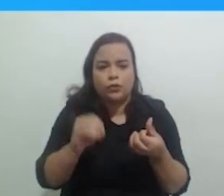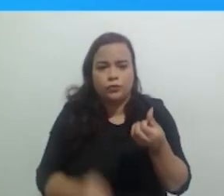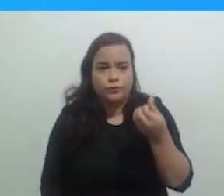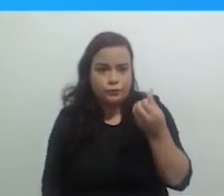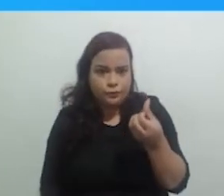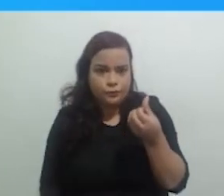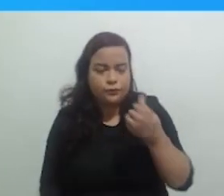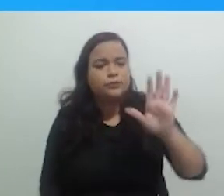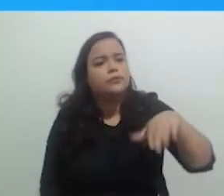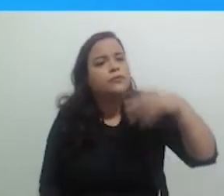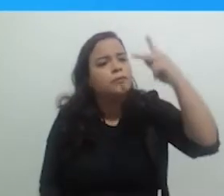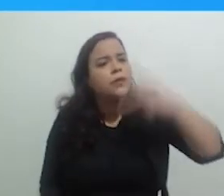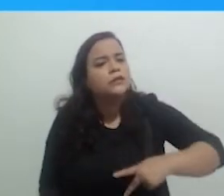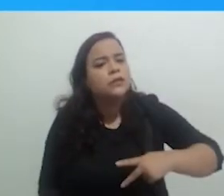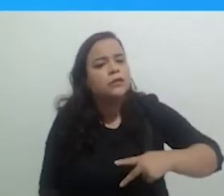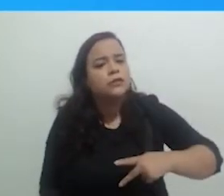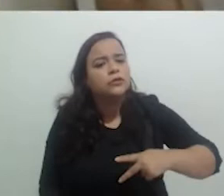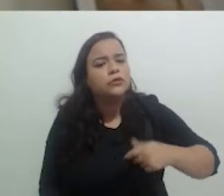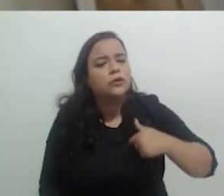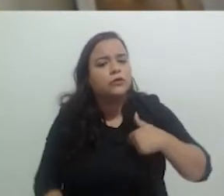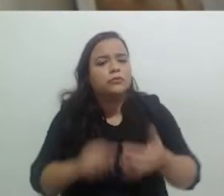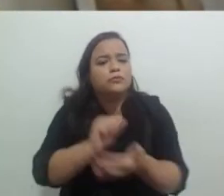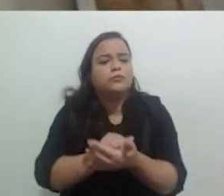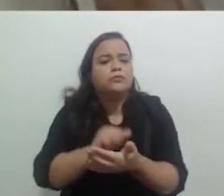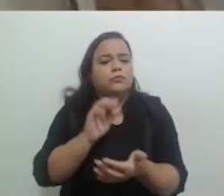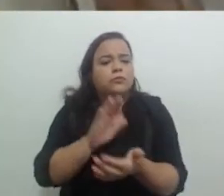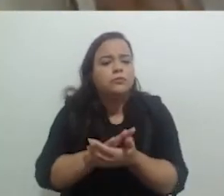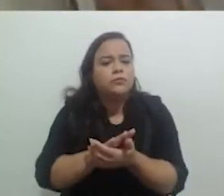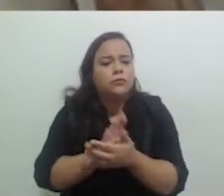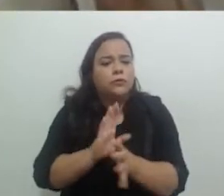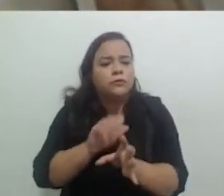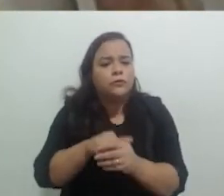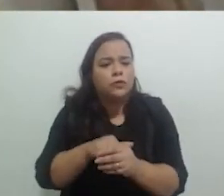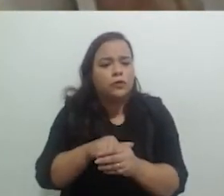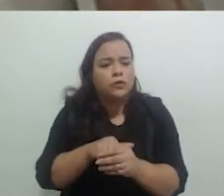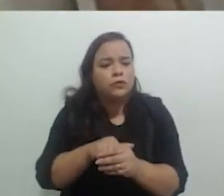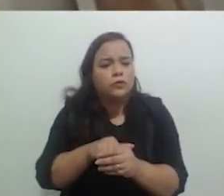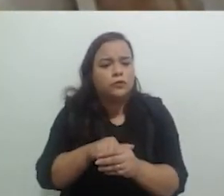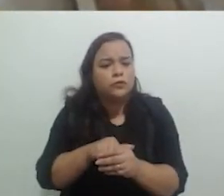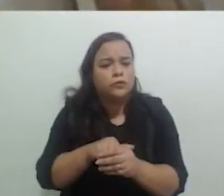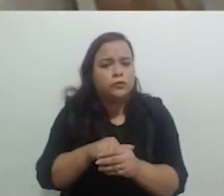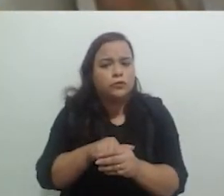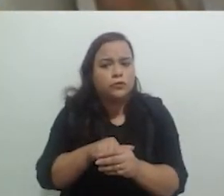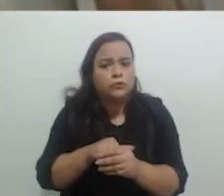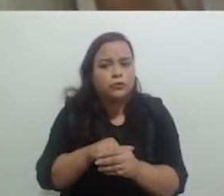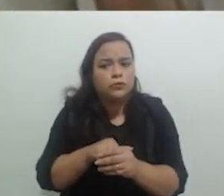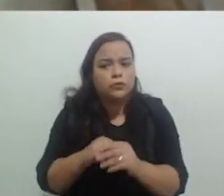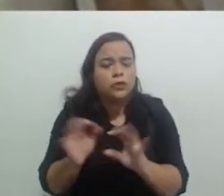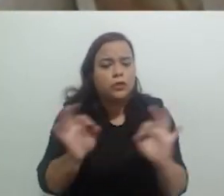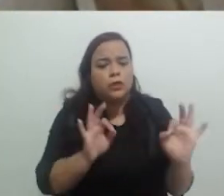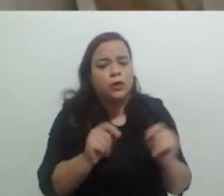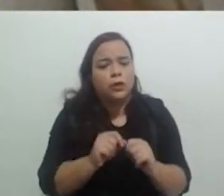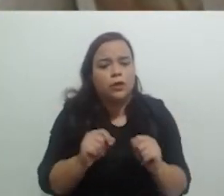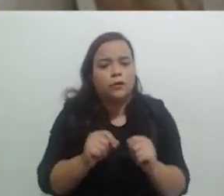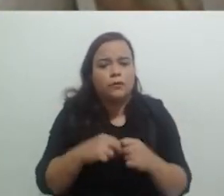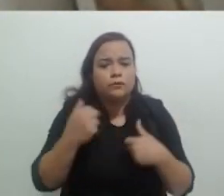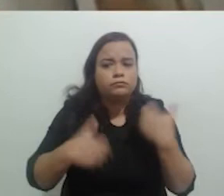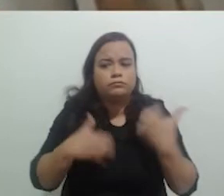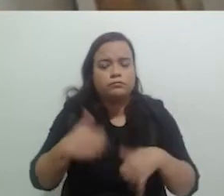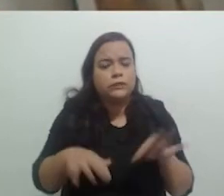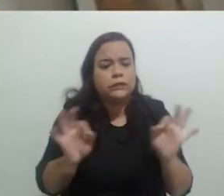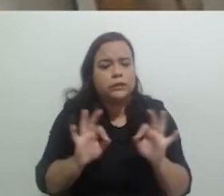Presidente, só registrar o voto desembargador Amigo, que ele já deixou assentado, inclusive fez sustentação na sessão passada. Pelo